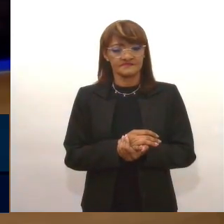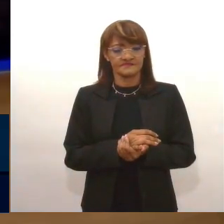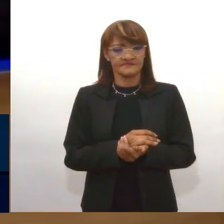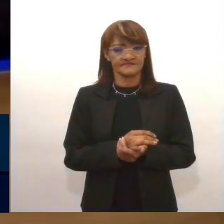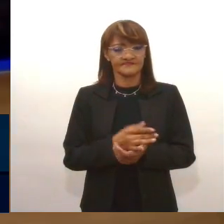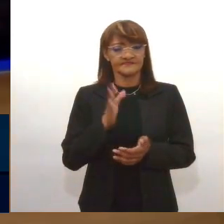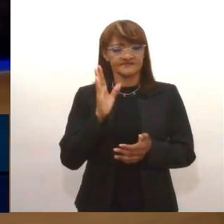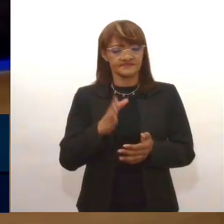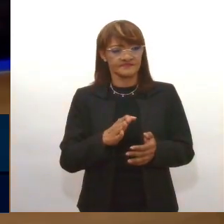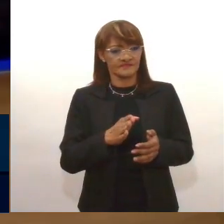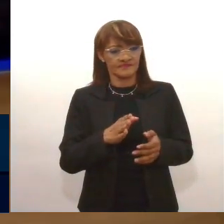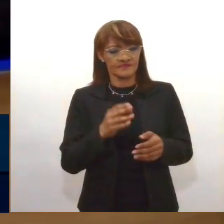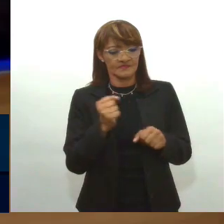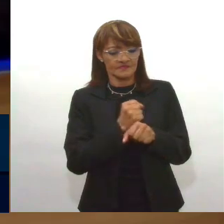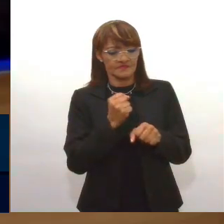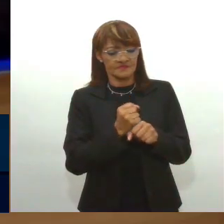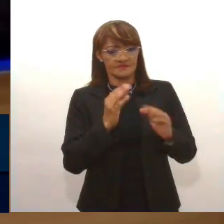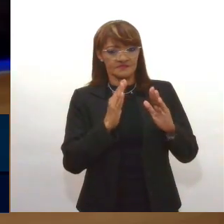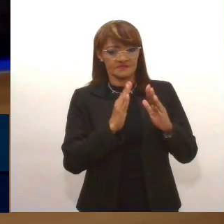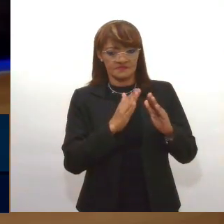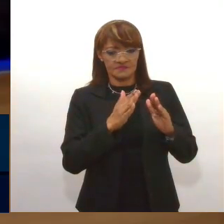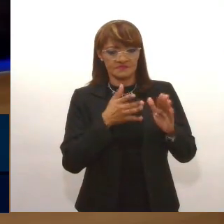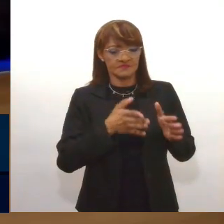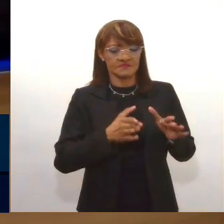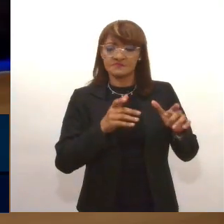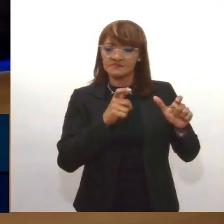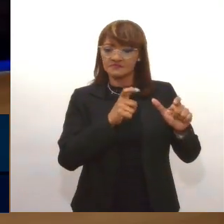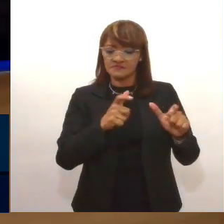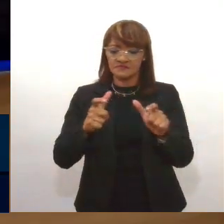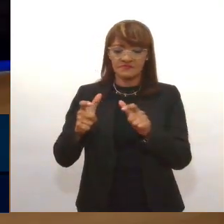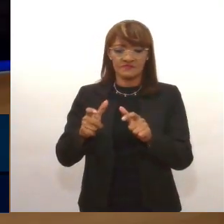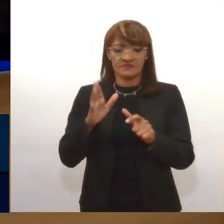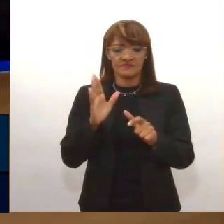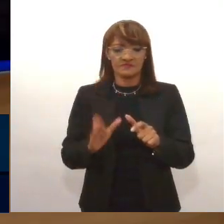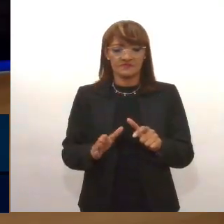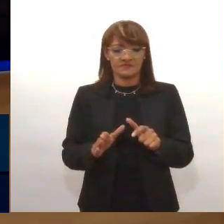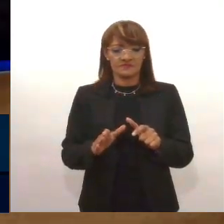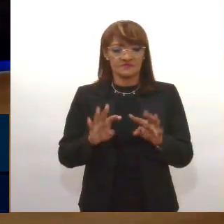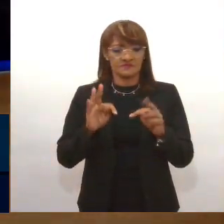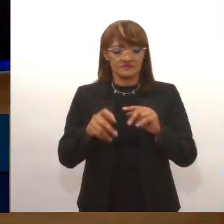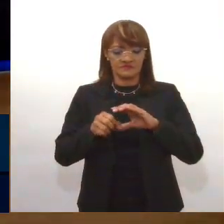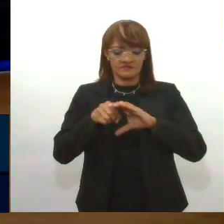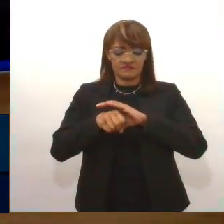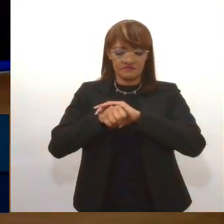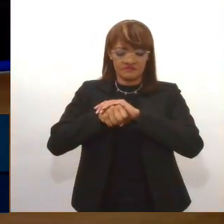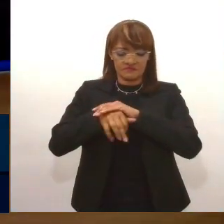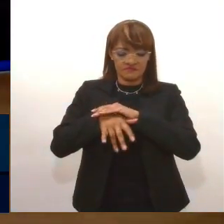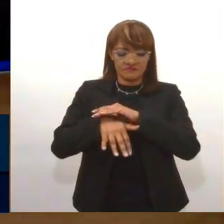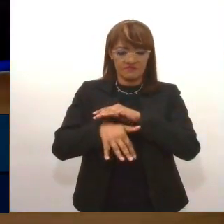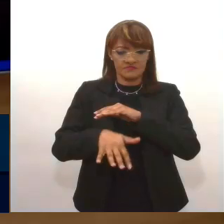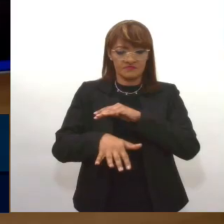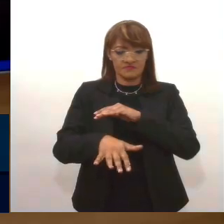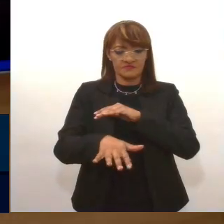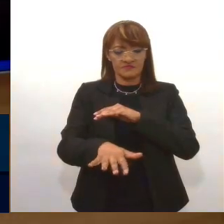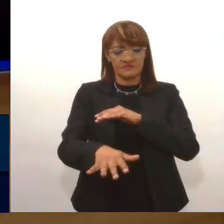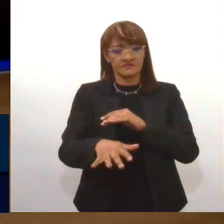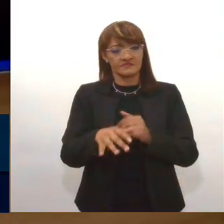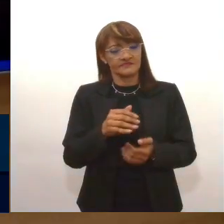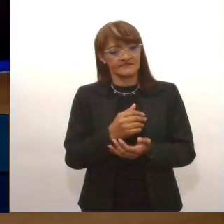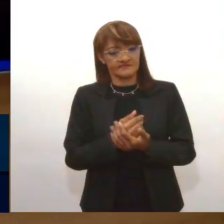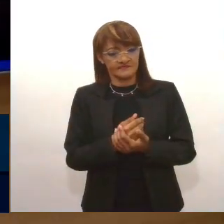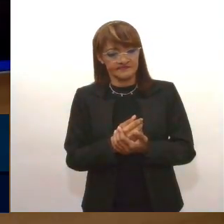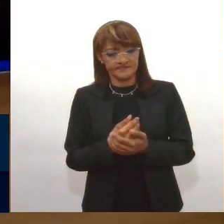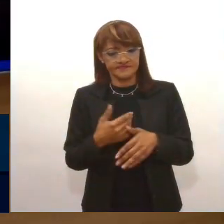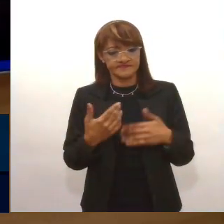da região estão sendo despejados lá no Rio Vas Barris que é um rio tão importante do nosso